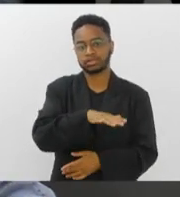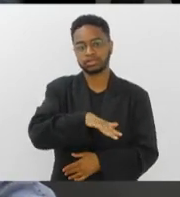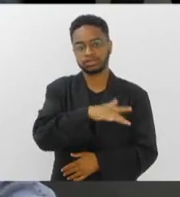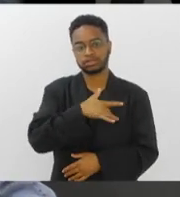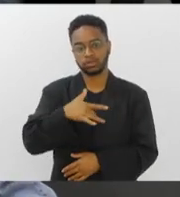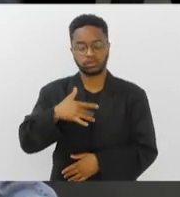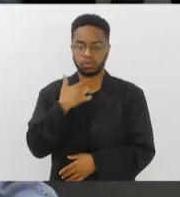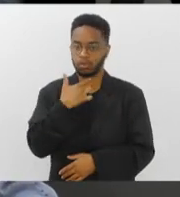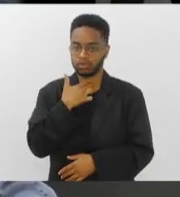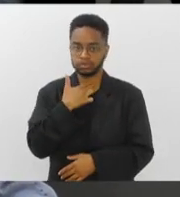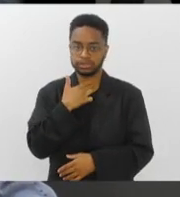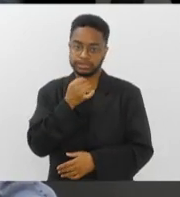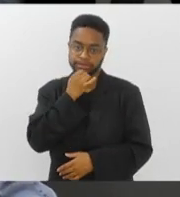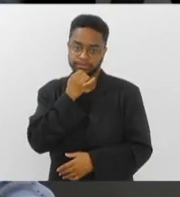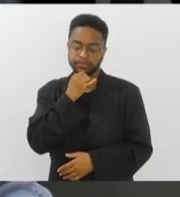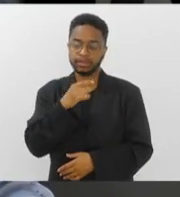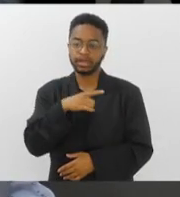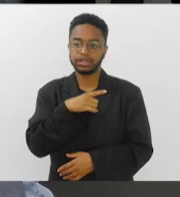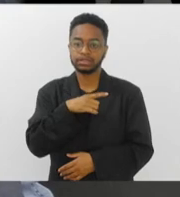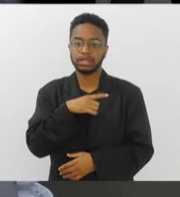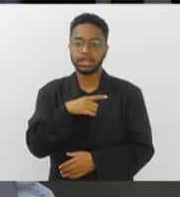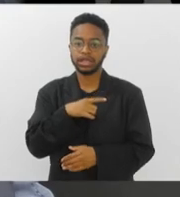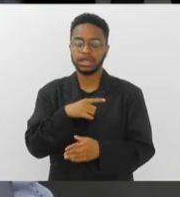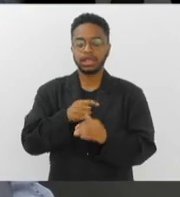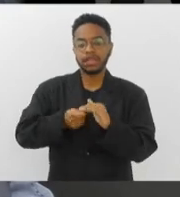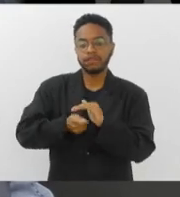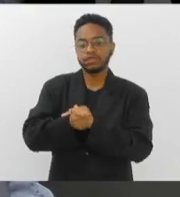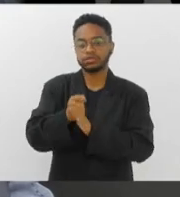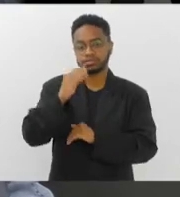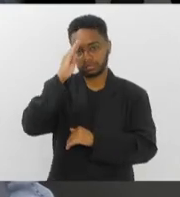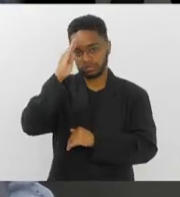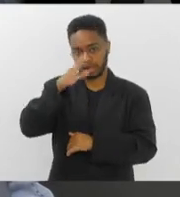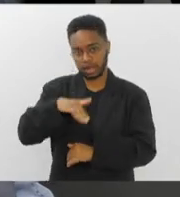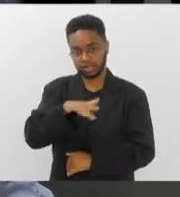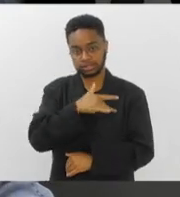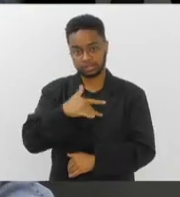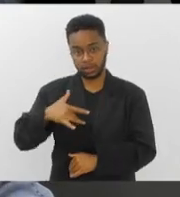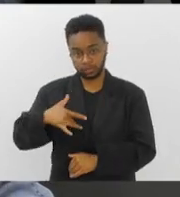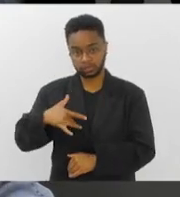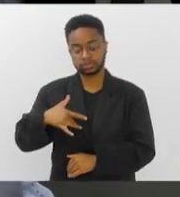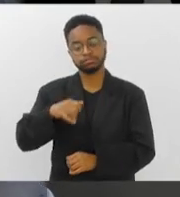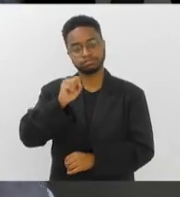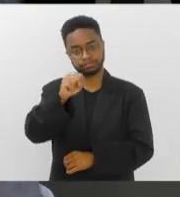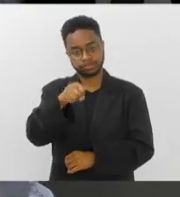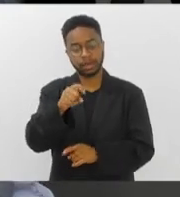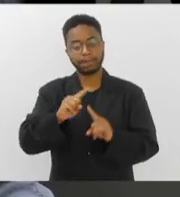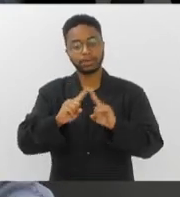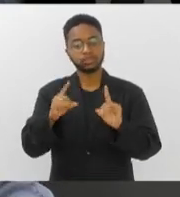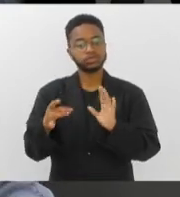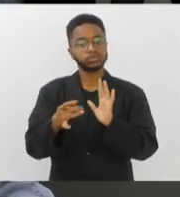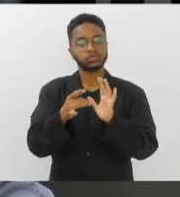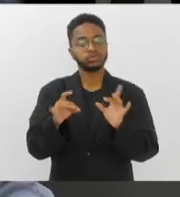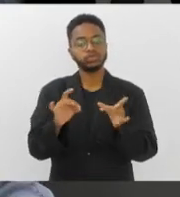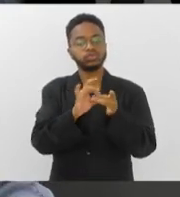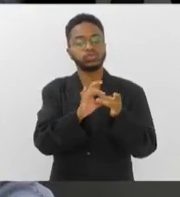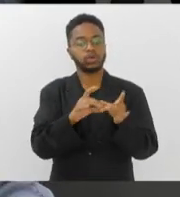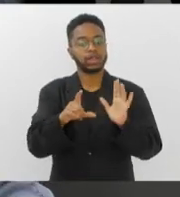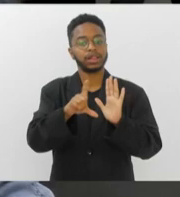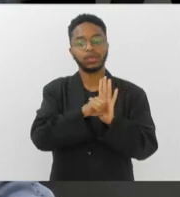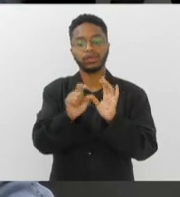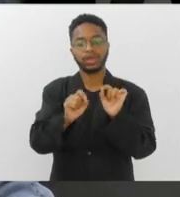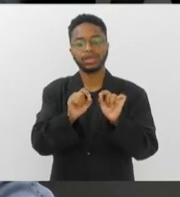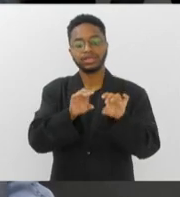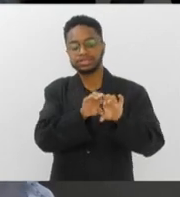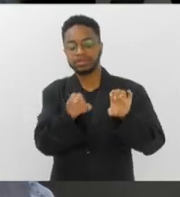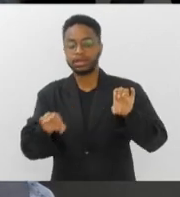área da saúde, o saneamento é um investimento fundamental para a saúde. Mas é regulamentado em lei, especificamente, que saneamento não